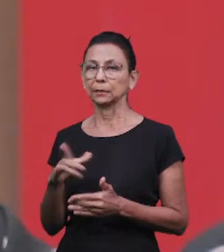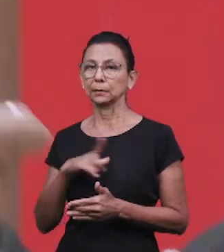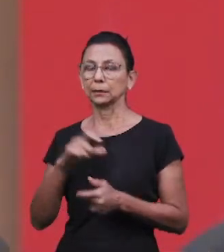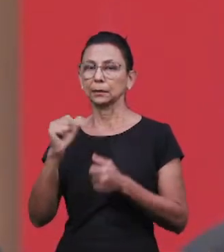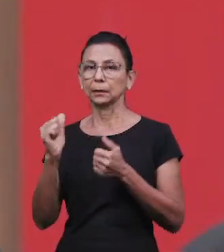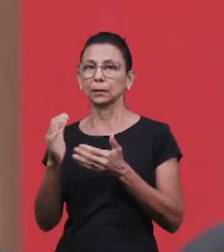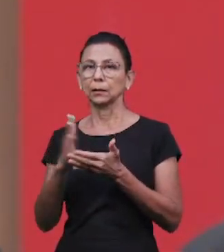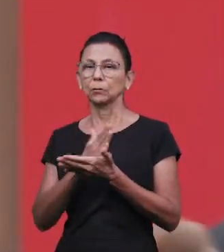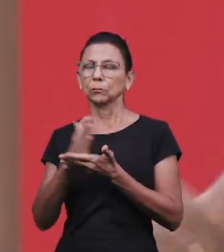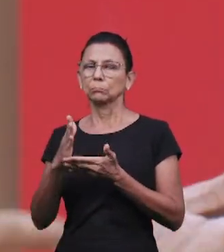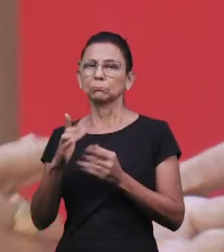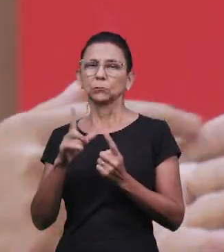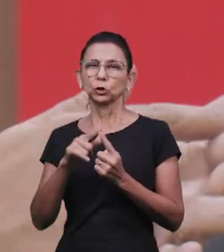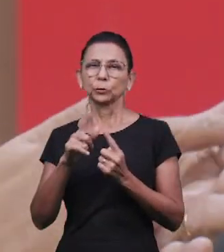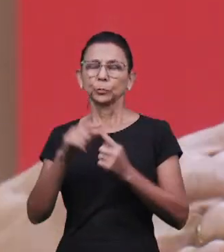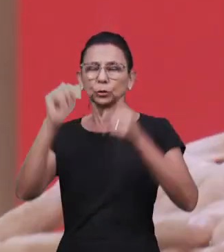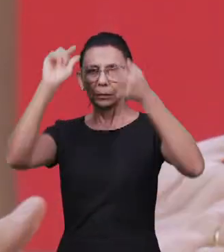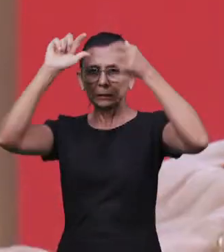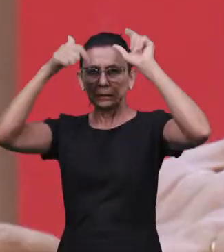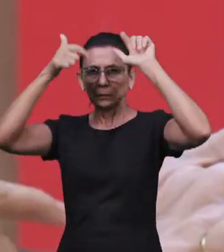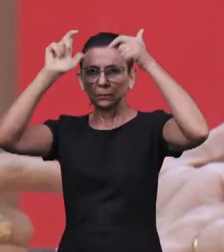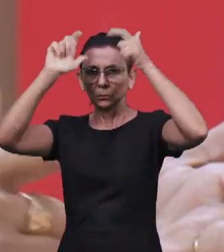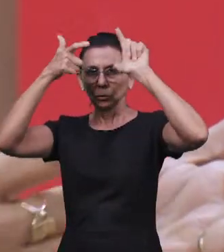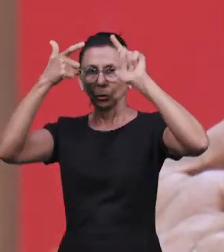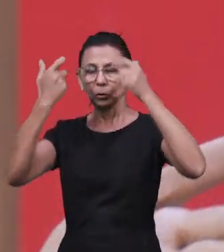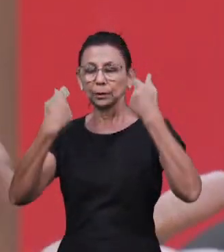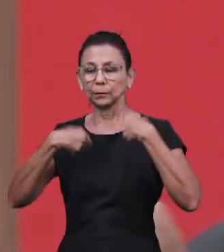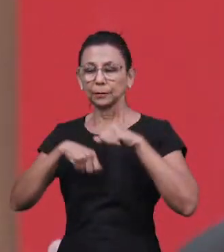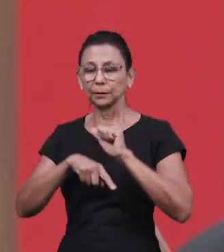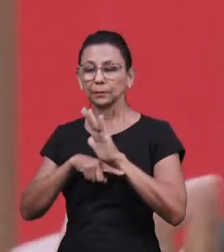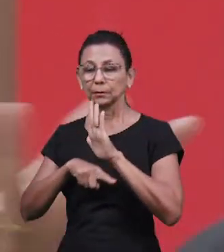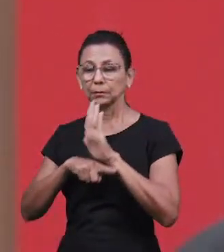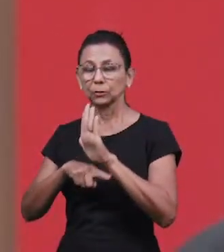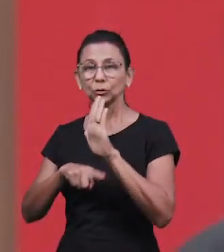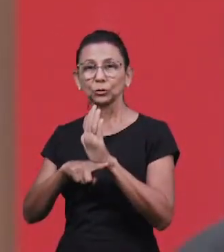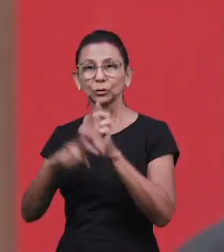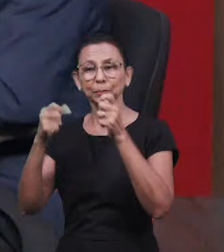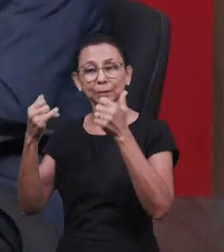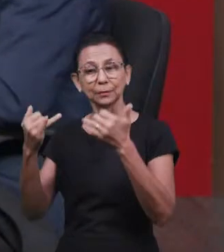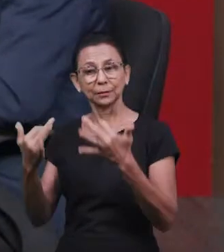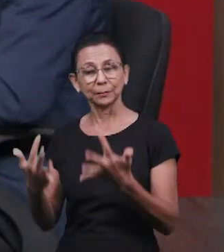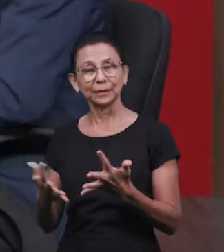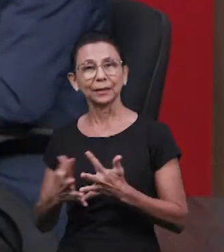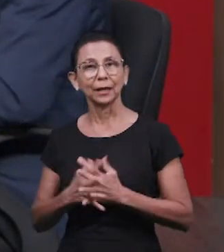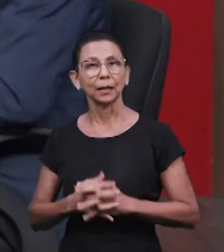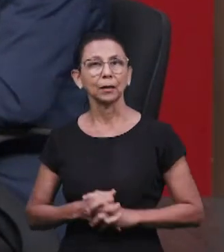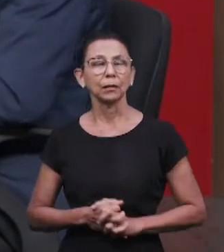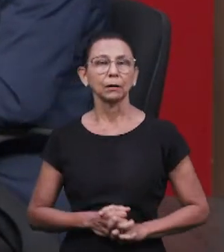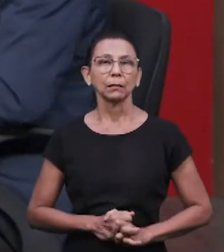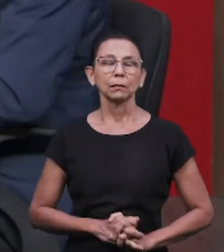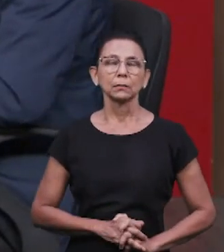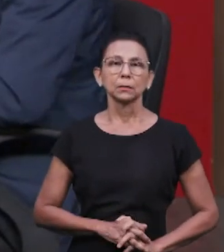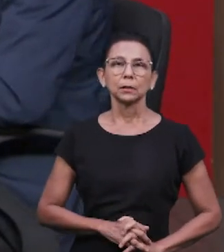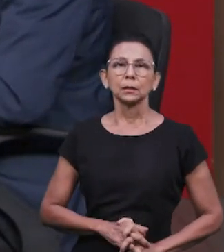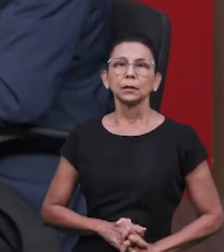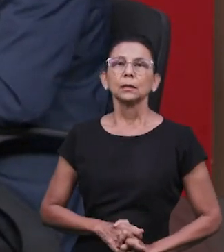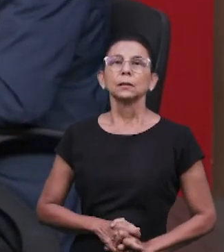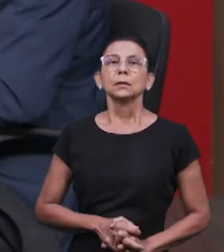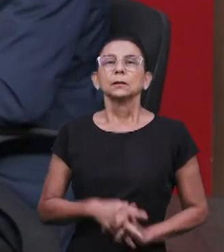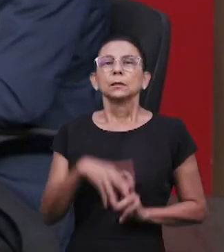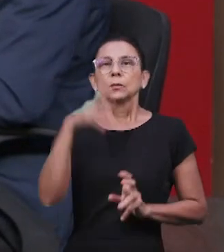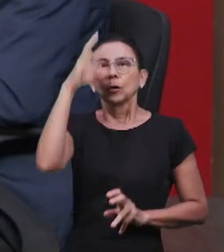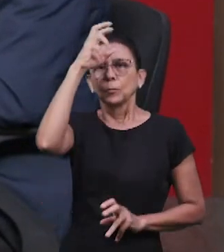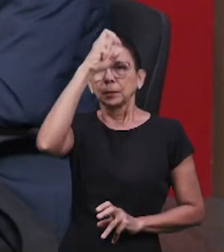desta ajuda, ela precisa de fazer entender. Pode comentar. Né? Exatamente. Ela precisa, na verdade, compreender